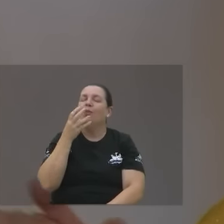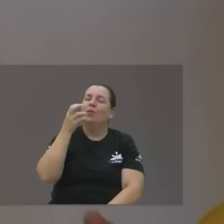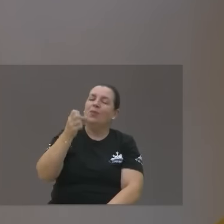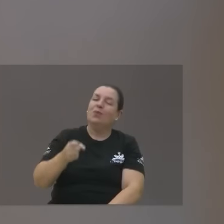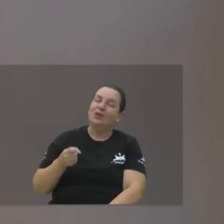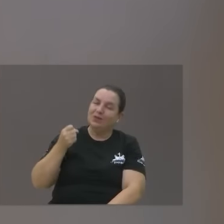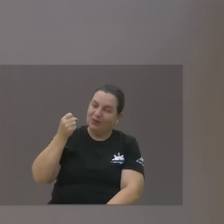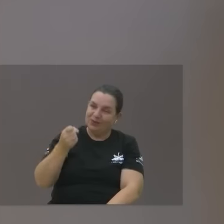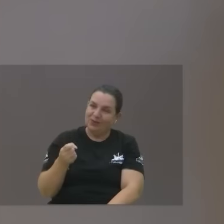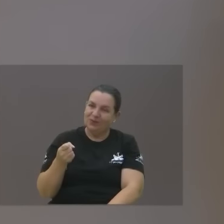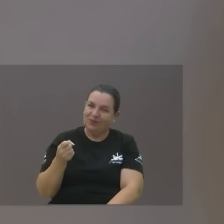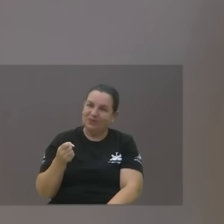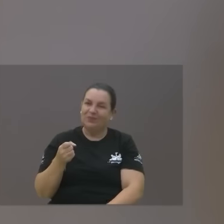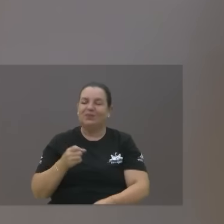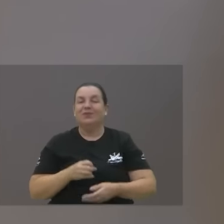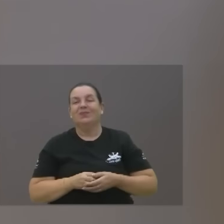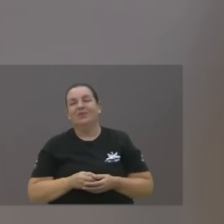pastor.